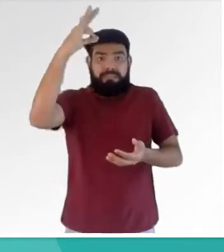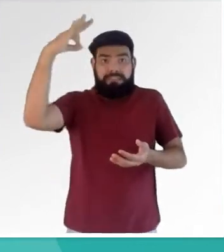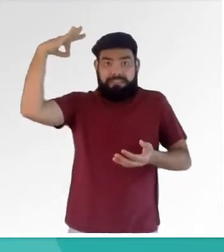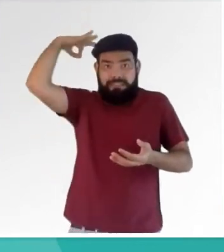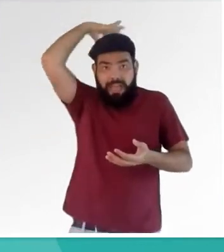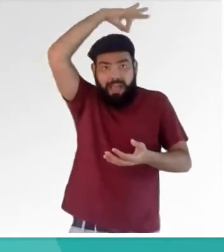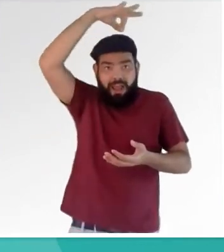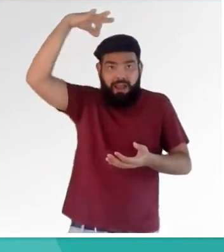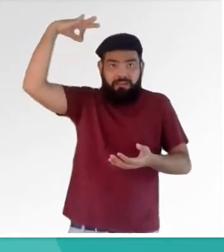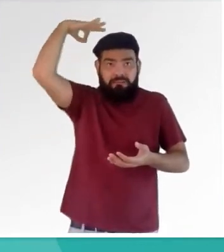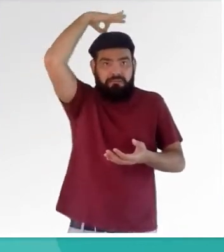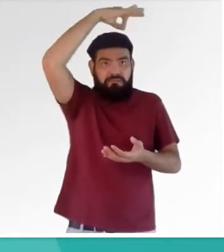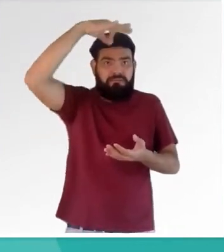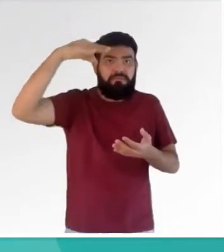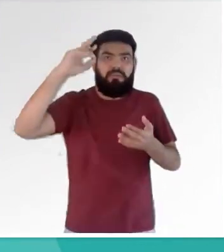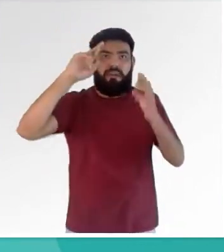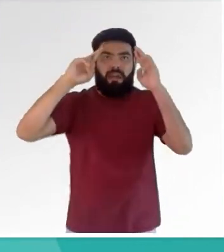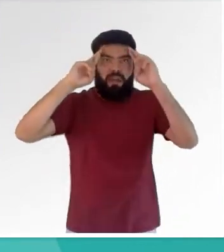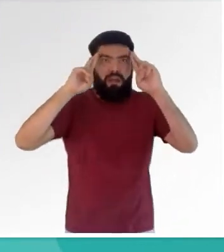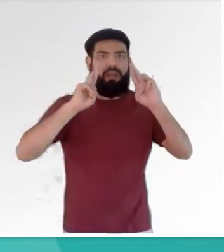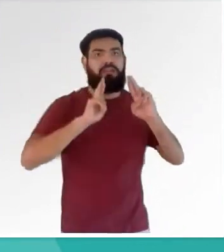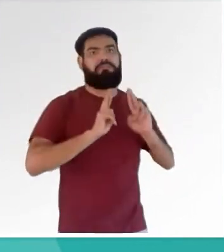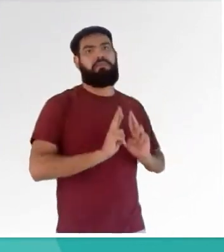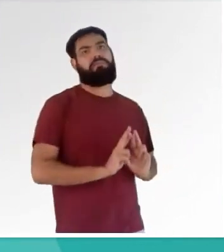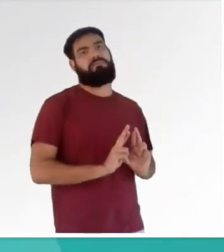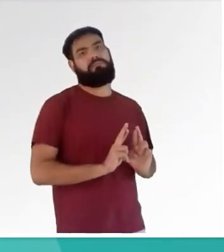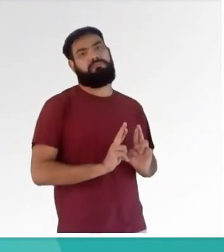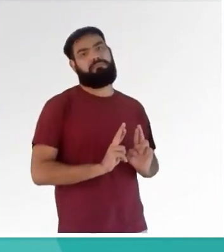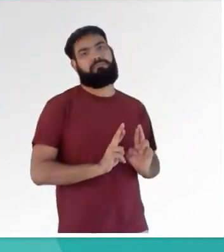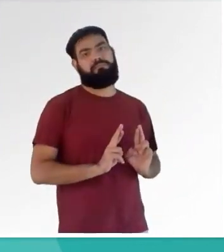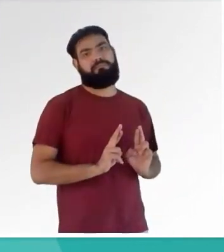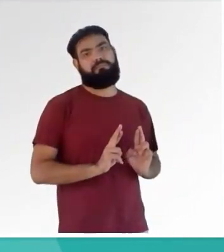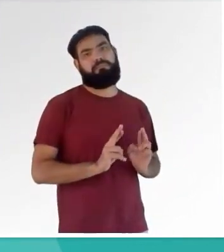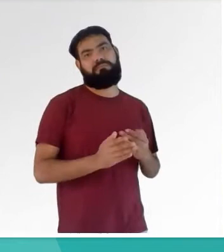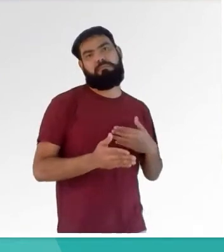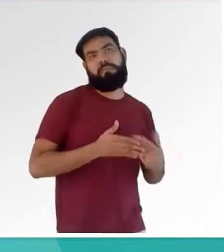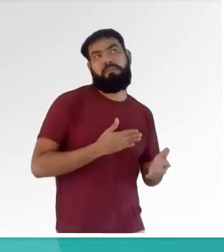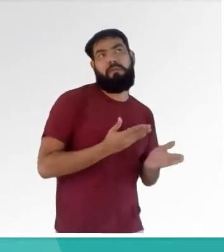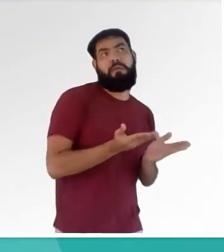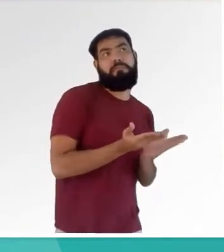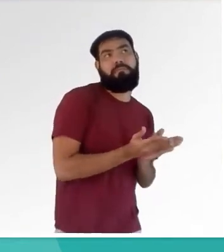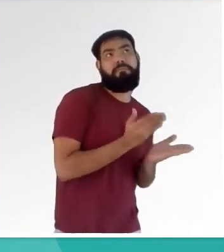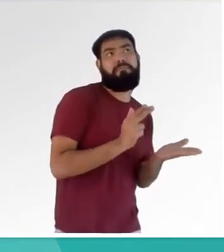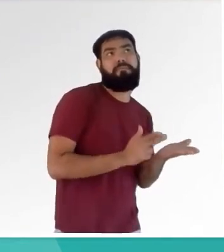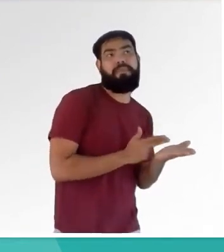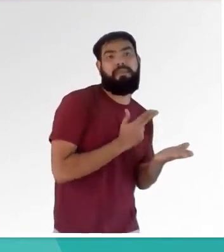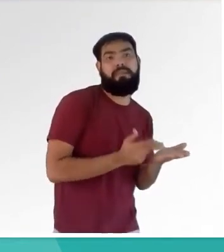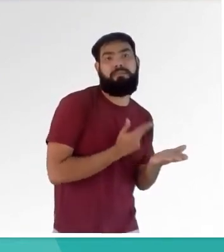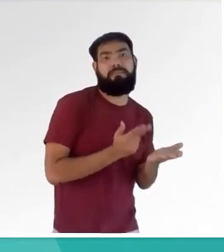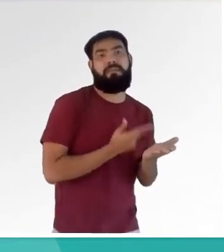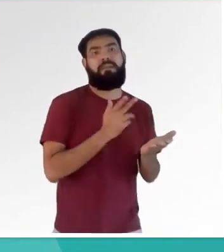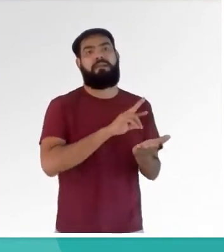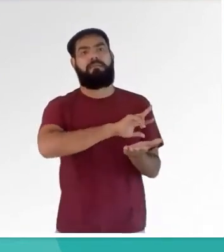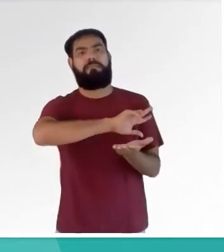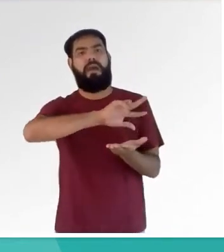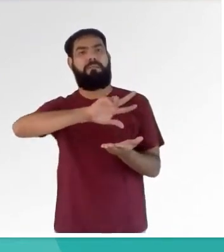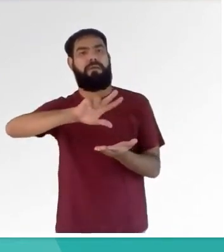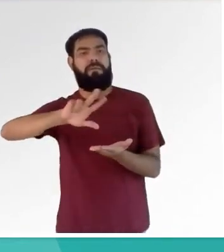as coisas sagradas da minha religião, né? Ou da religião de modo geral. Tá bom? Então, esse é o primeiro